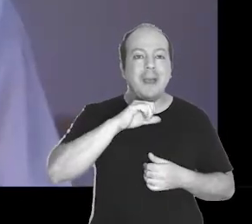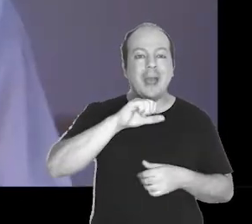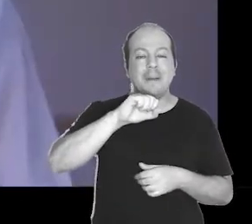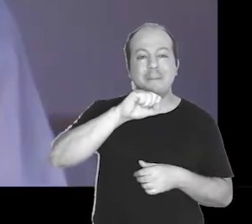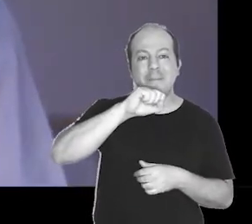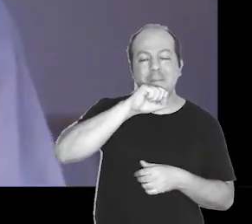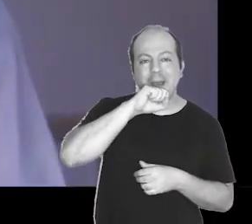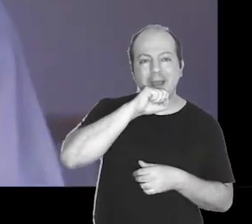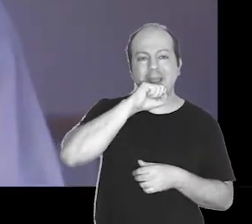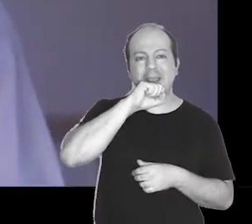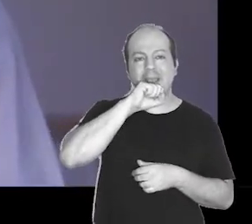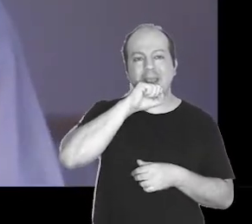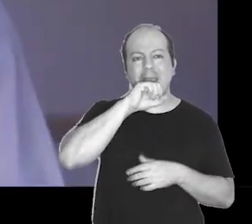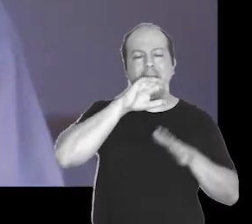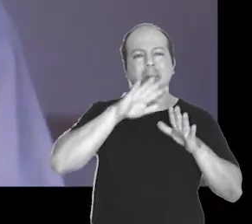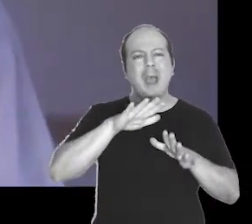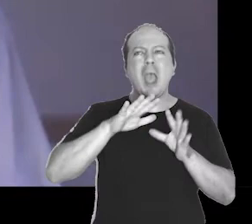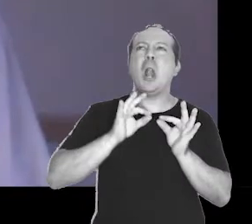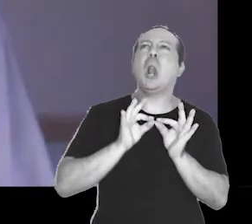longínqua.